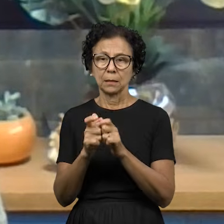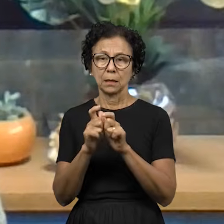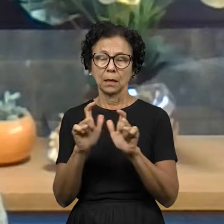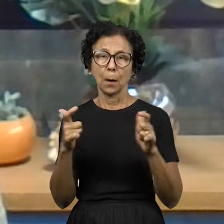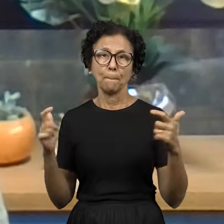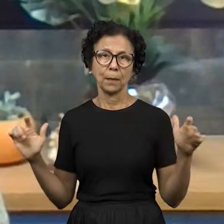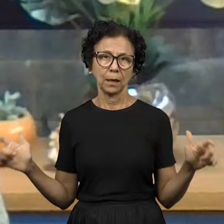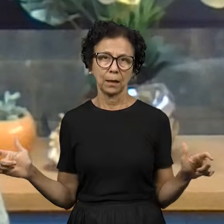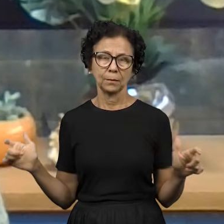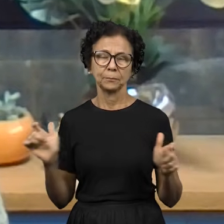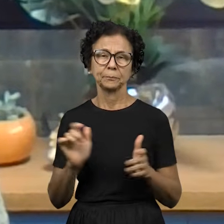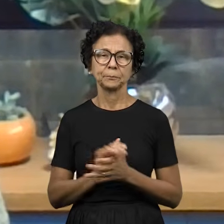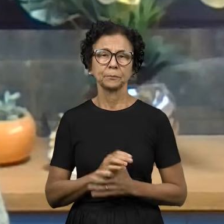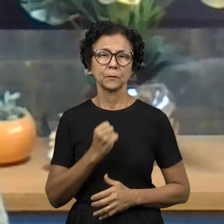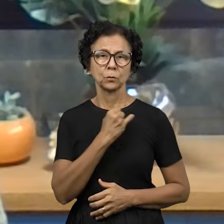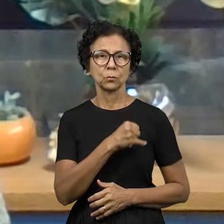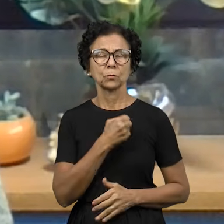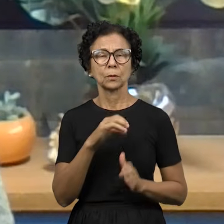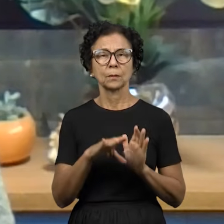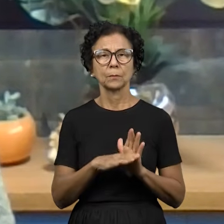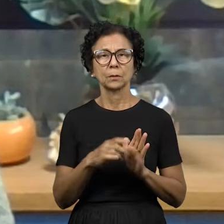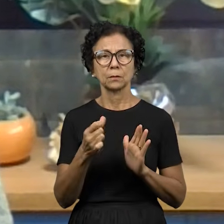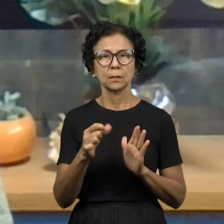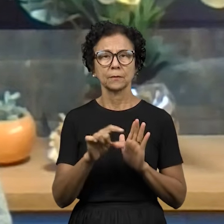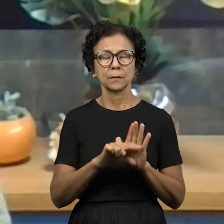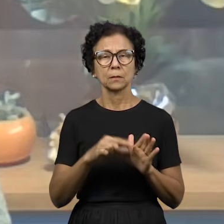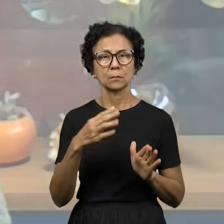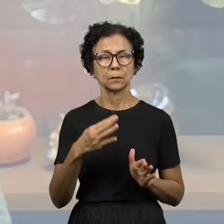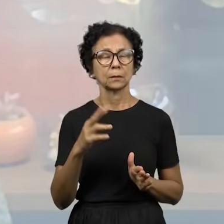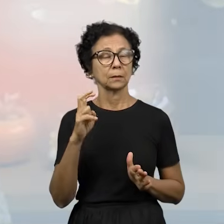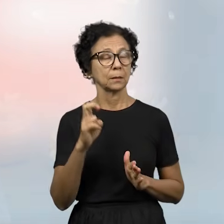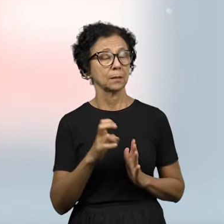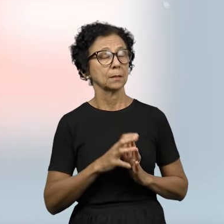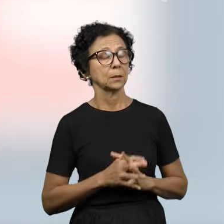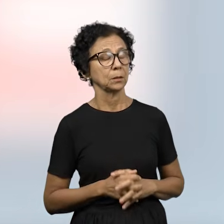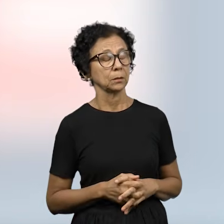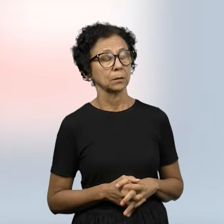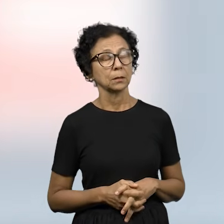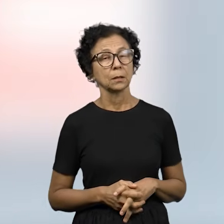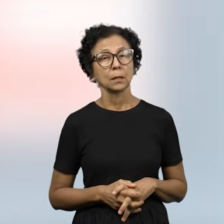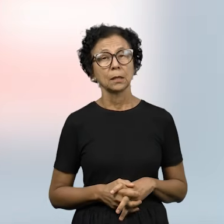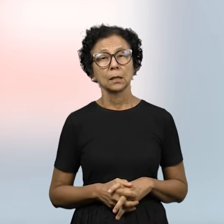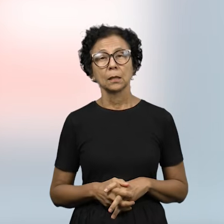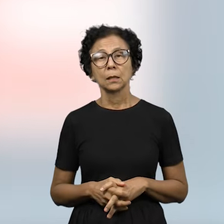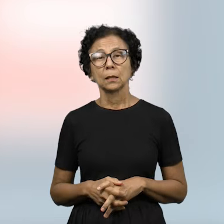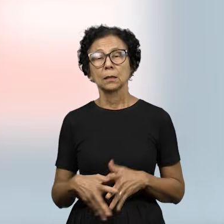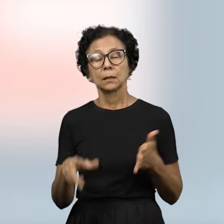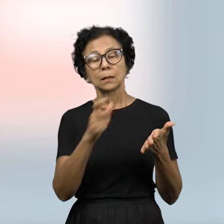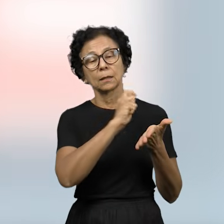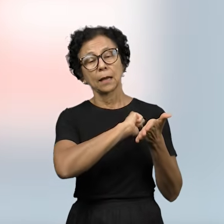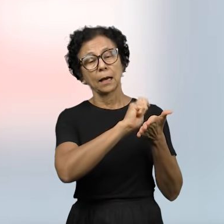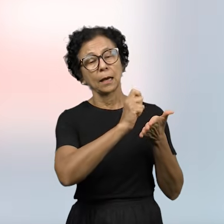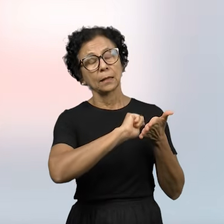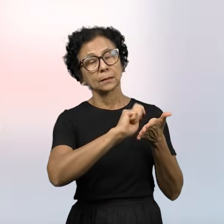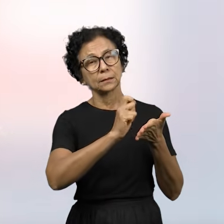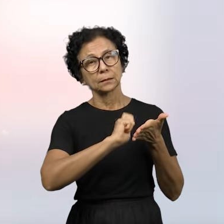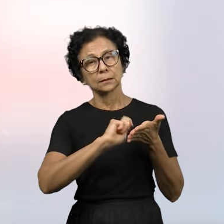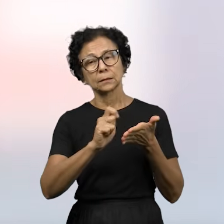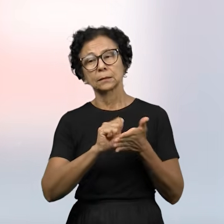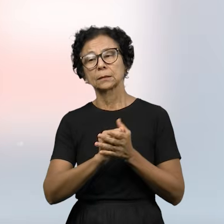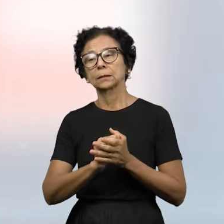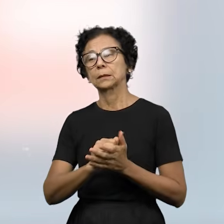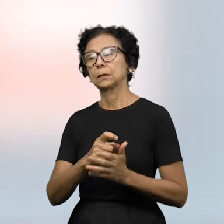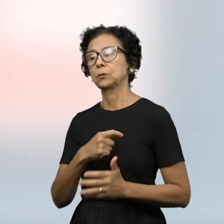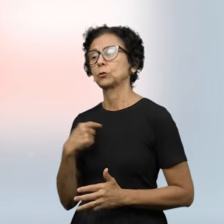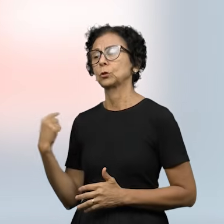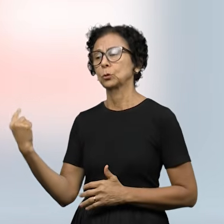ler João capítulo 6, versículo 45, que diz: está escrito nos profetas, e serão